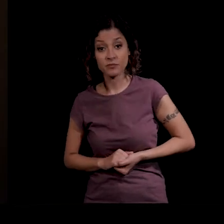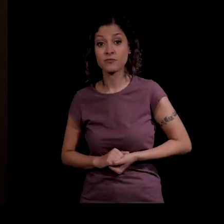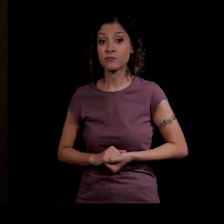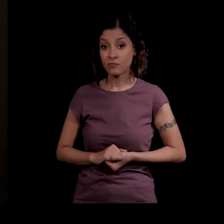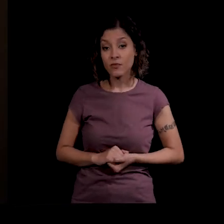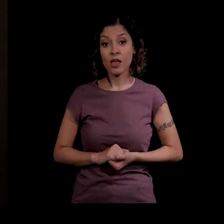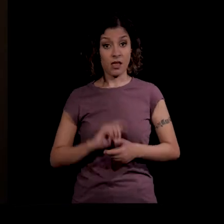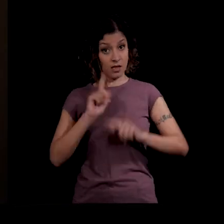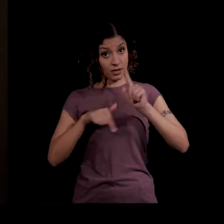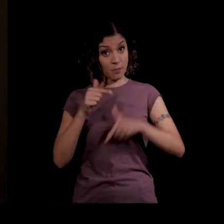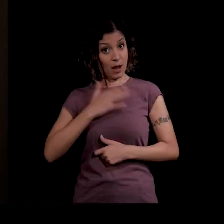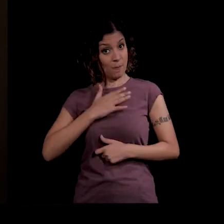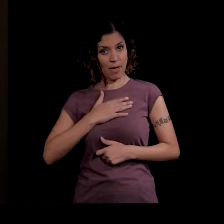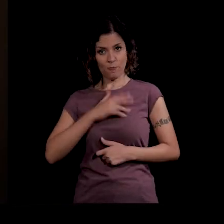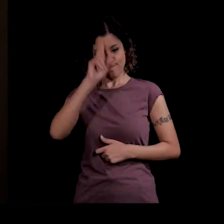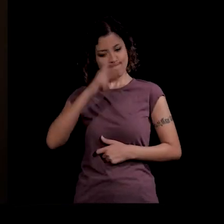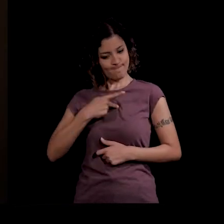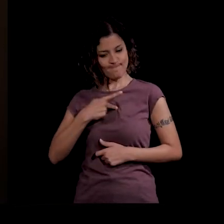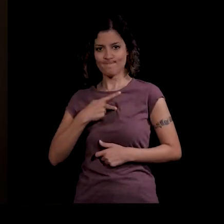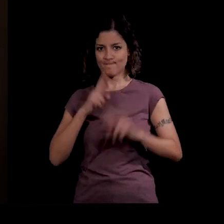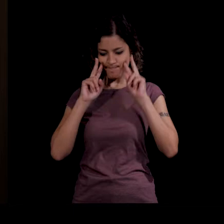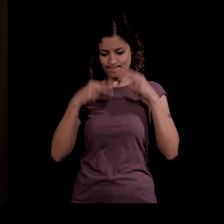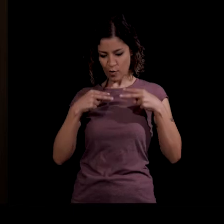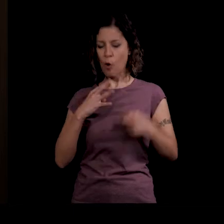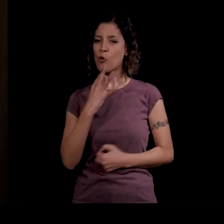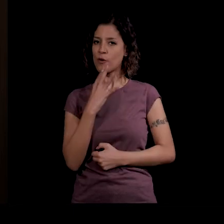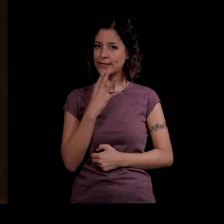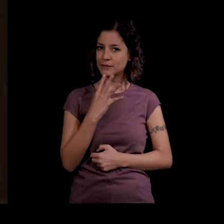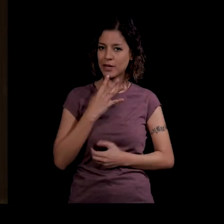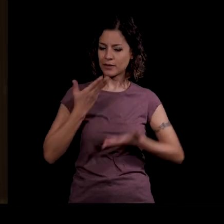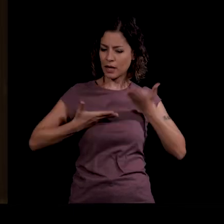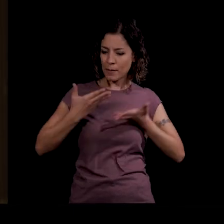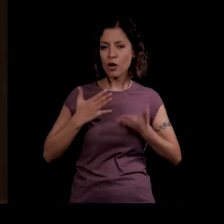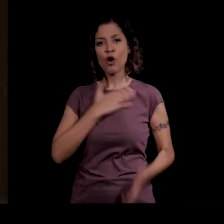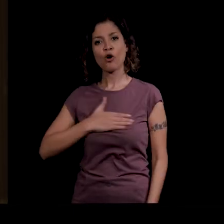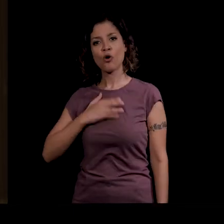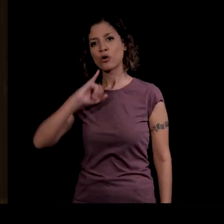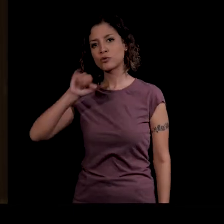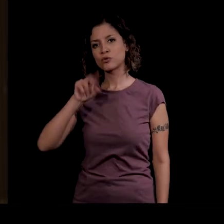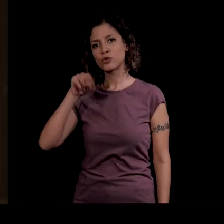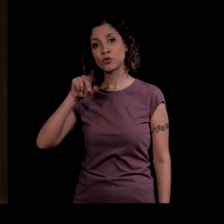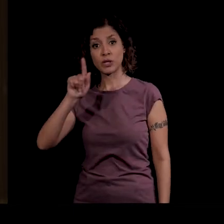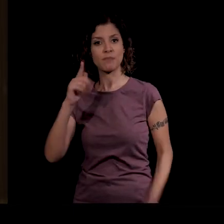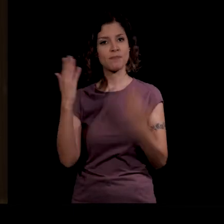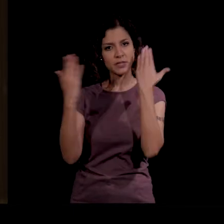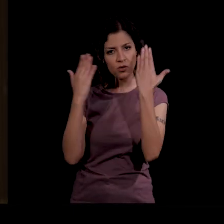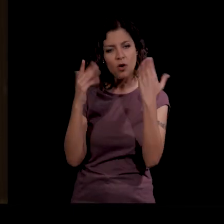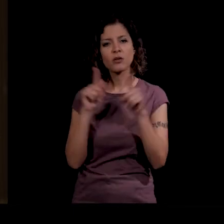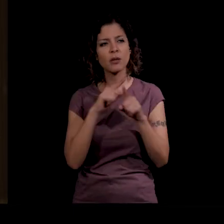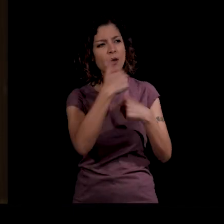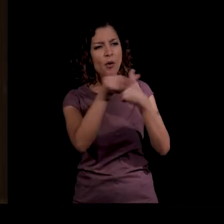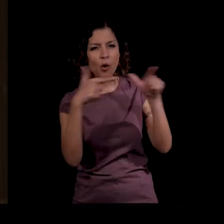O trabalho é muito de autoconhecimento, é muito autoterapêutico, né? Eu gosto muito de Jung, né? Gosto muito